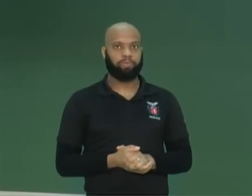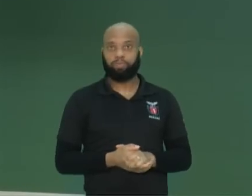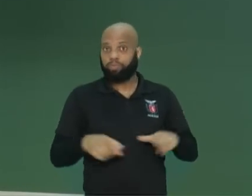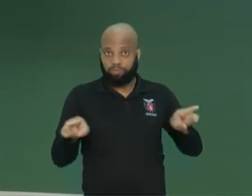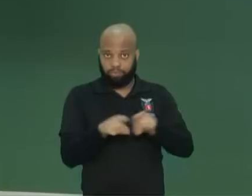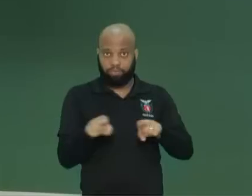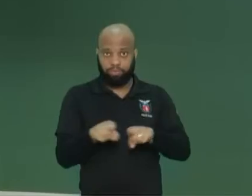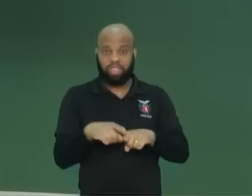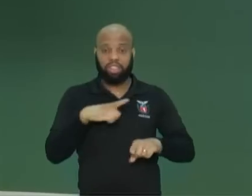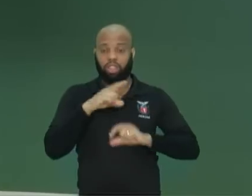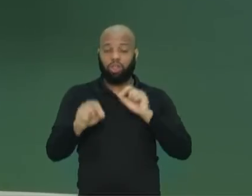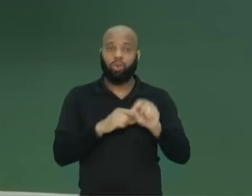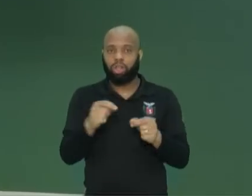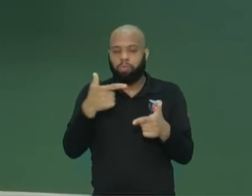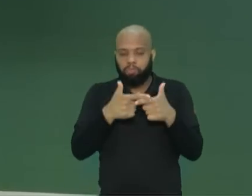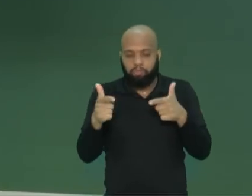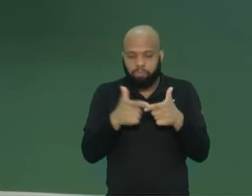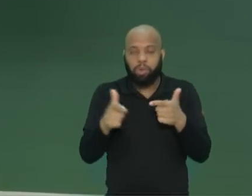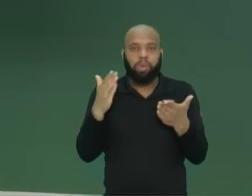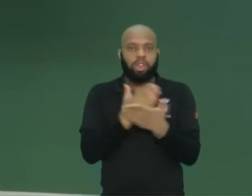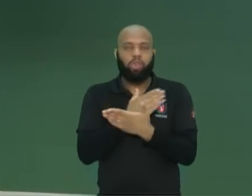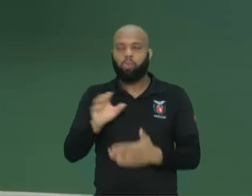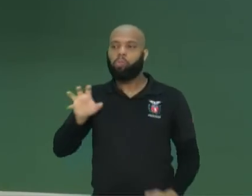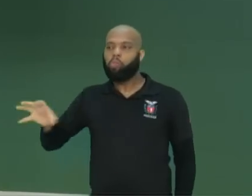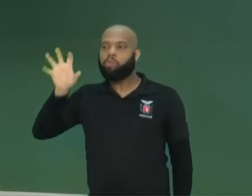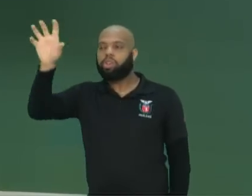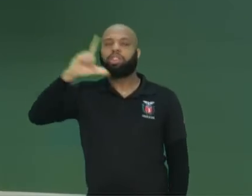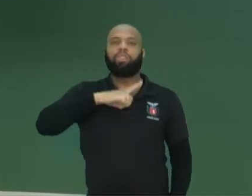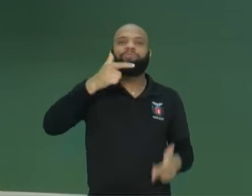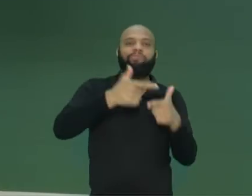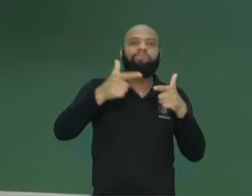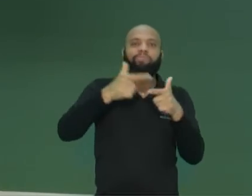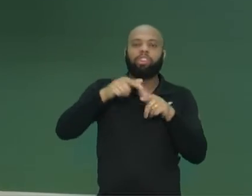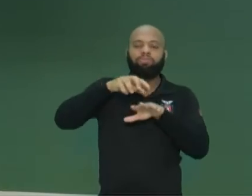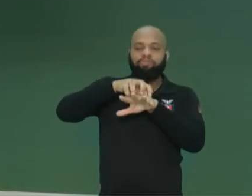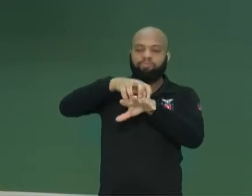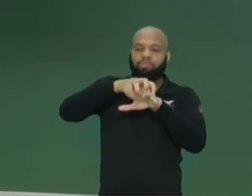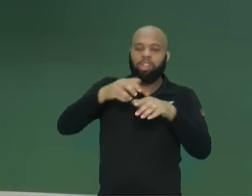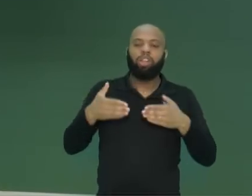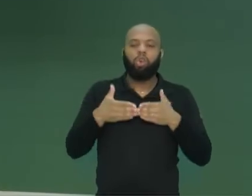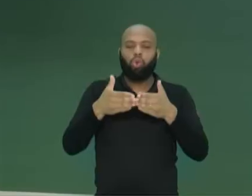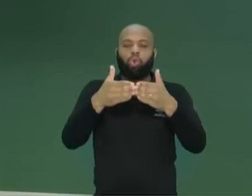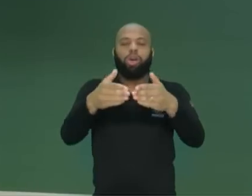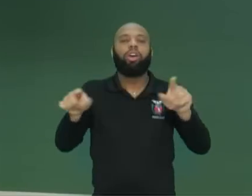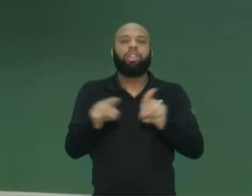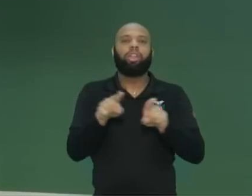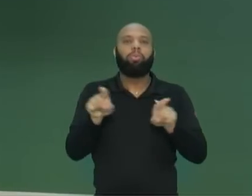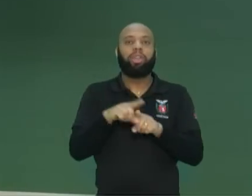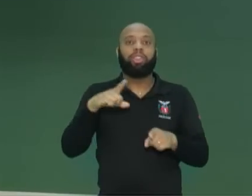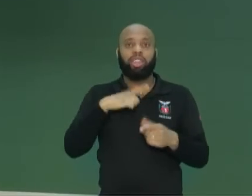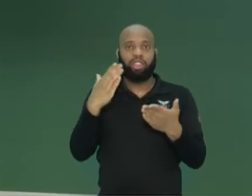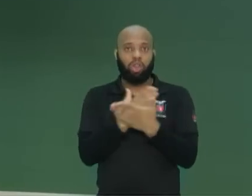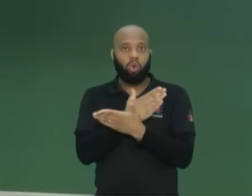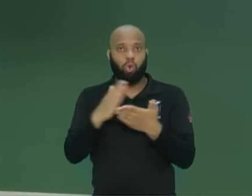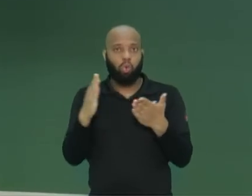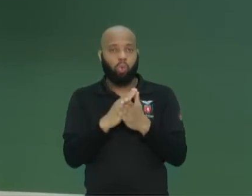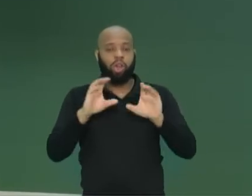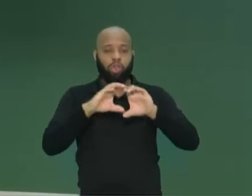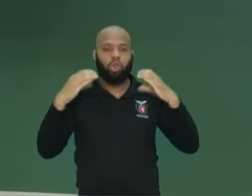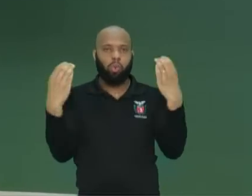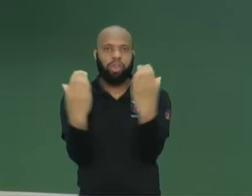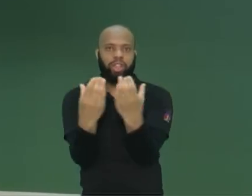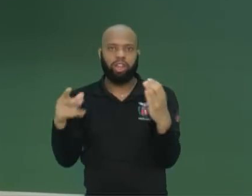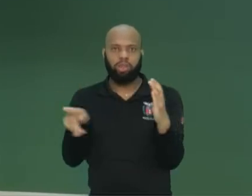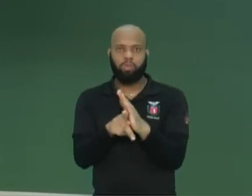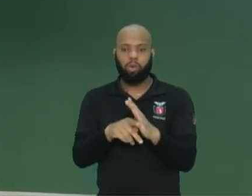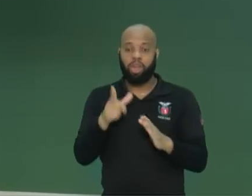Comprometer o transporte fluvial em algumas áreas e isolar totalmente centenas de comunidades ribeirinhas que vivem